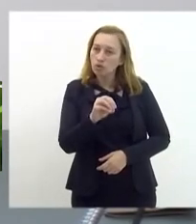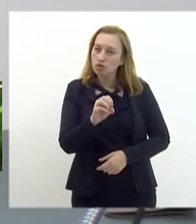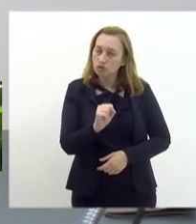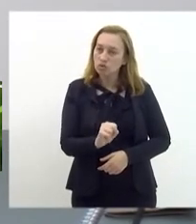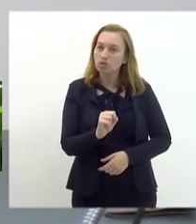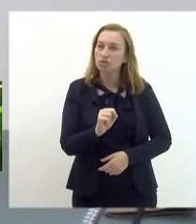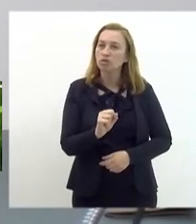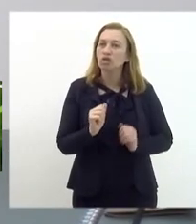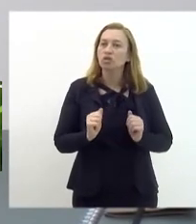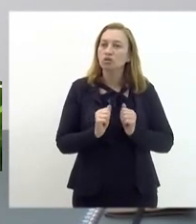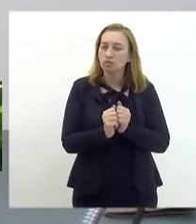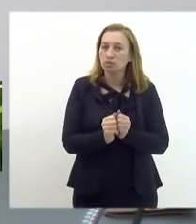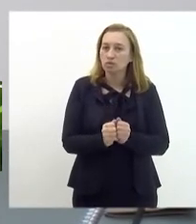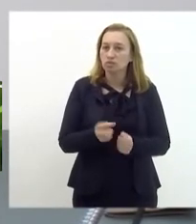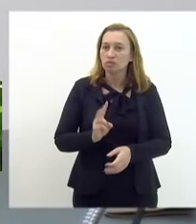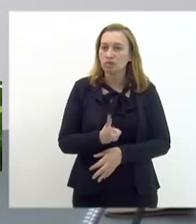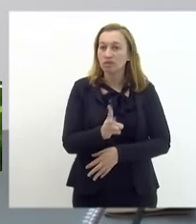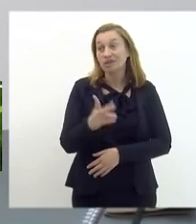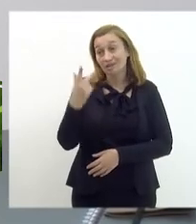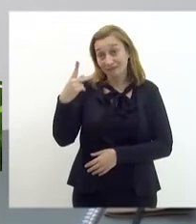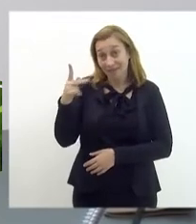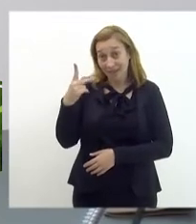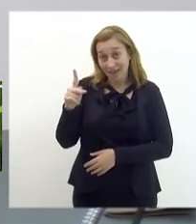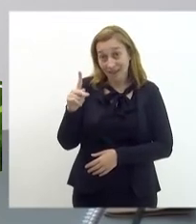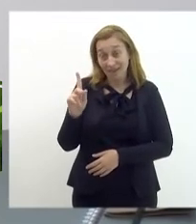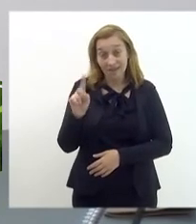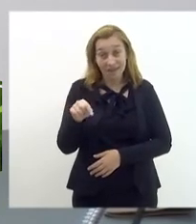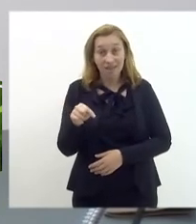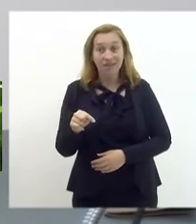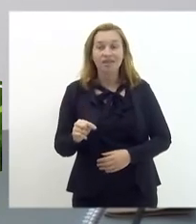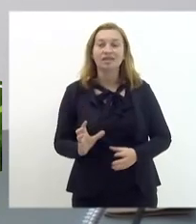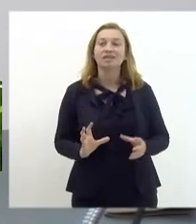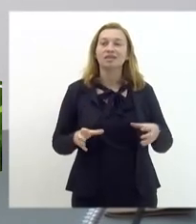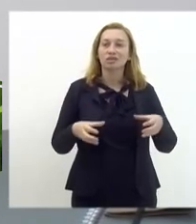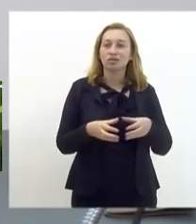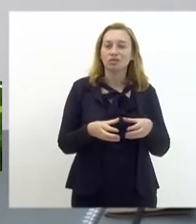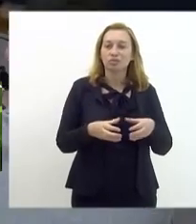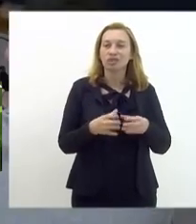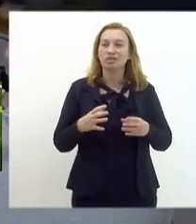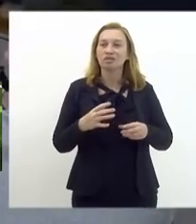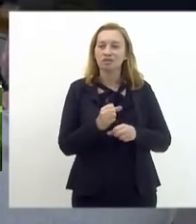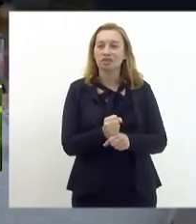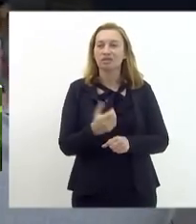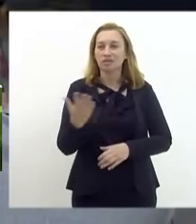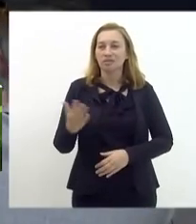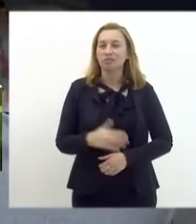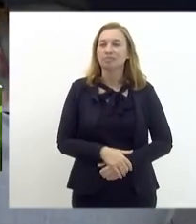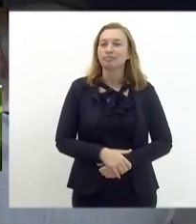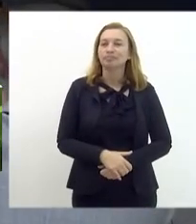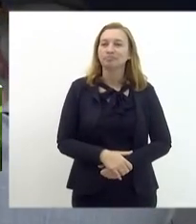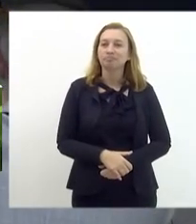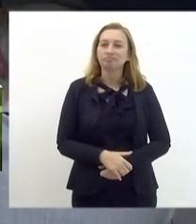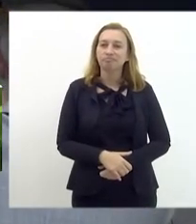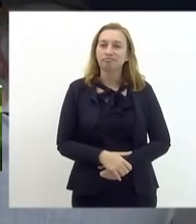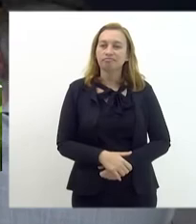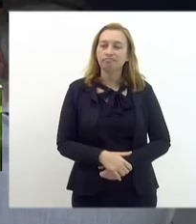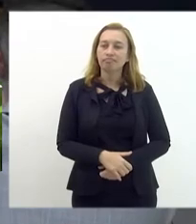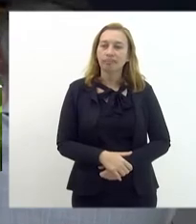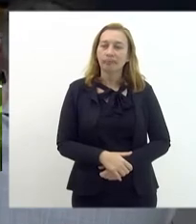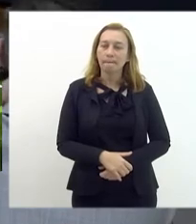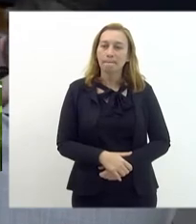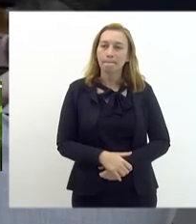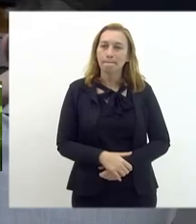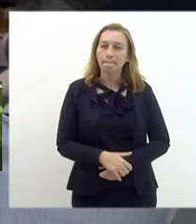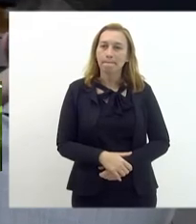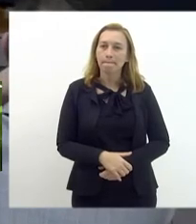participante adjunto permanente, seria dele na Comissão de Tributação. Pois não, doutor André. Mais uma sugestão também, se